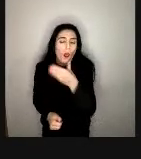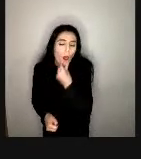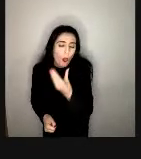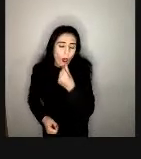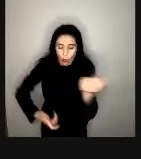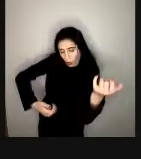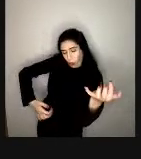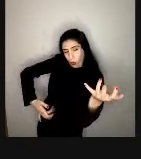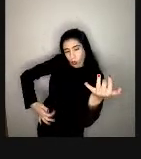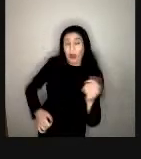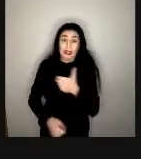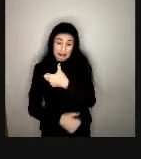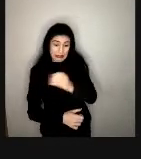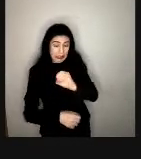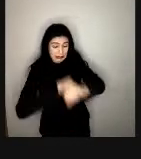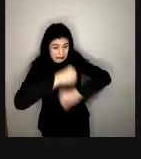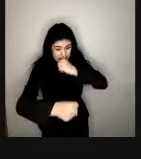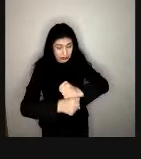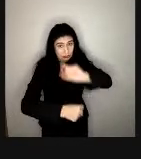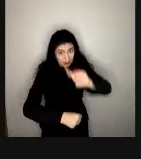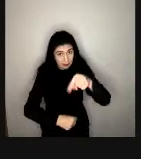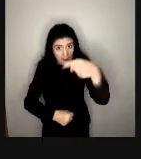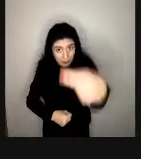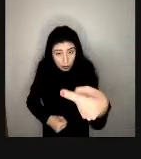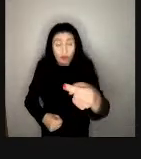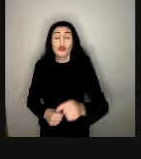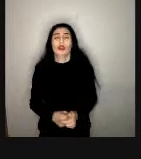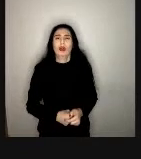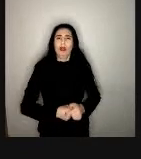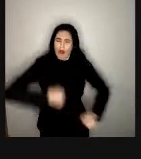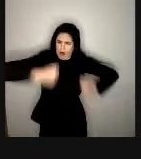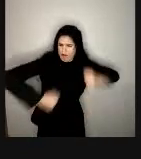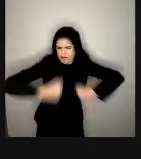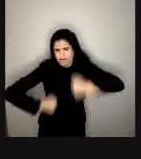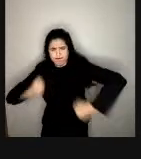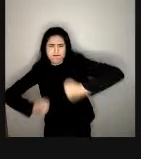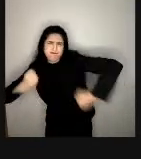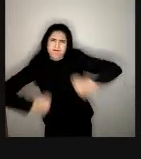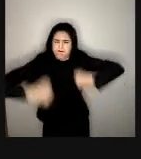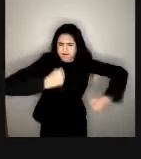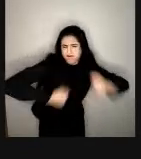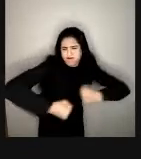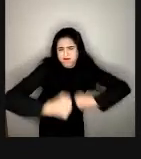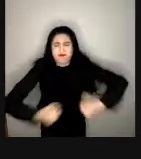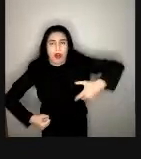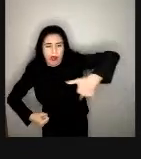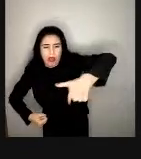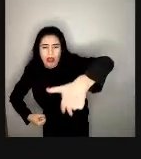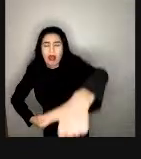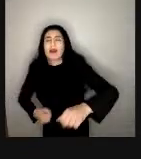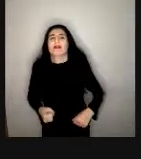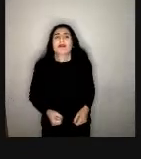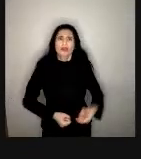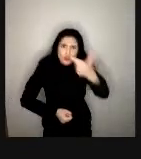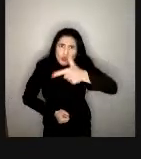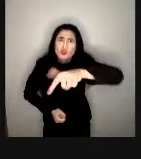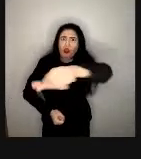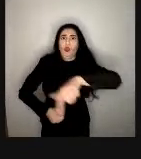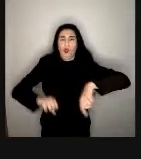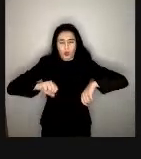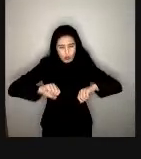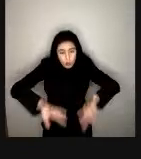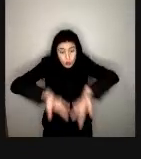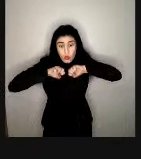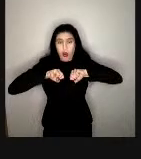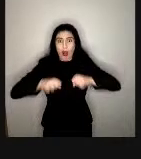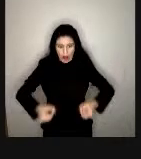10 anos depois, ela tinha começado já a fazer exercício, tinha virado maratonista, quando ela teve o câncer novamente.